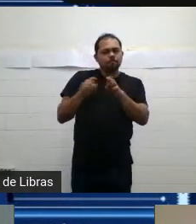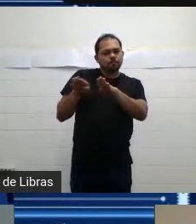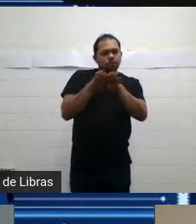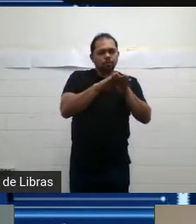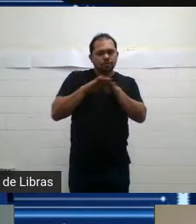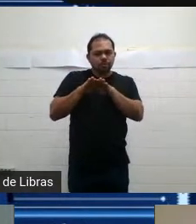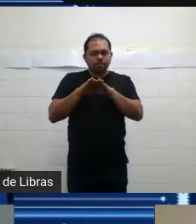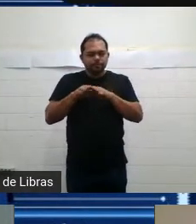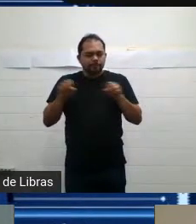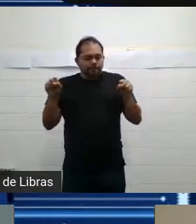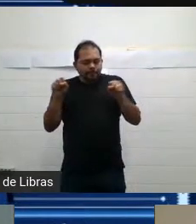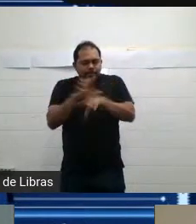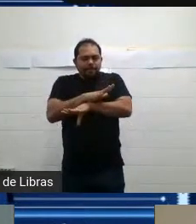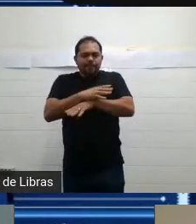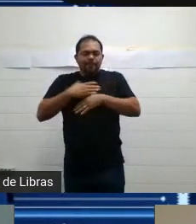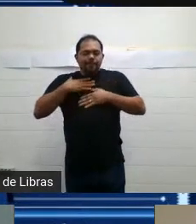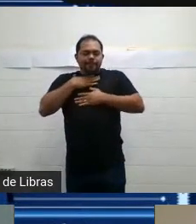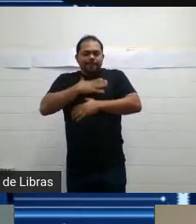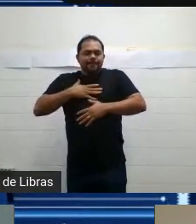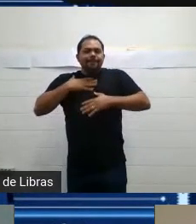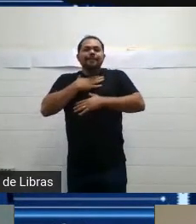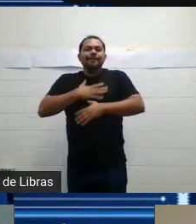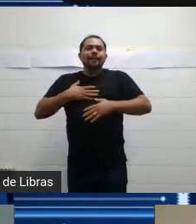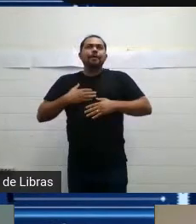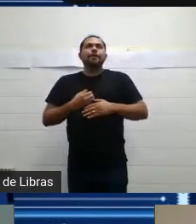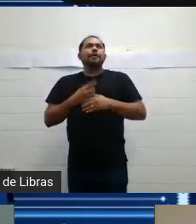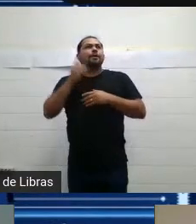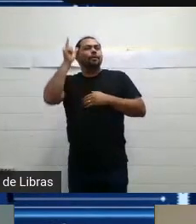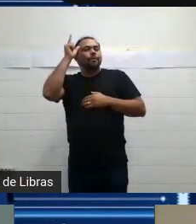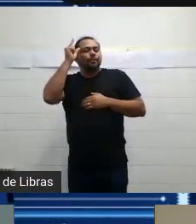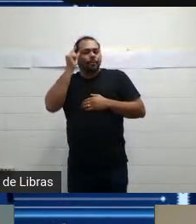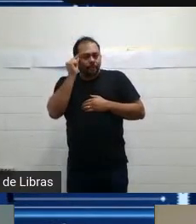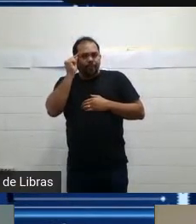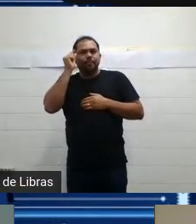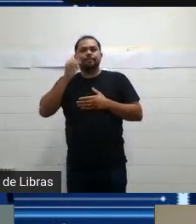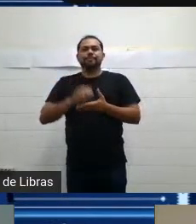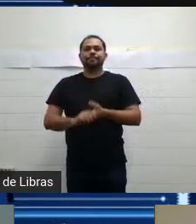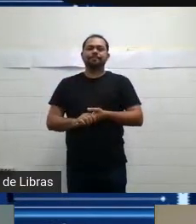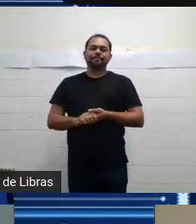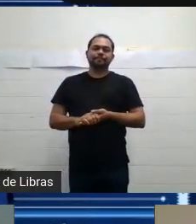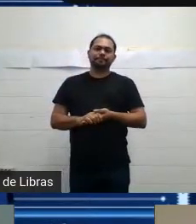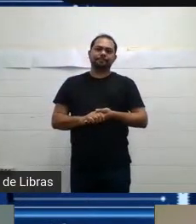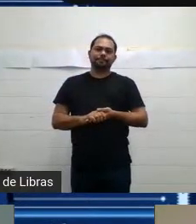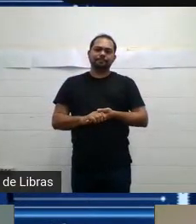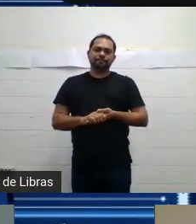aquele prazer, que realmente não tem nada que tire esse sabor.